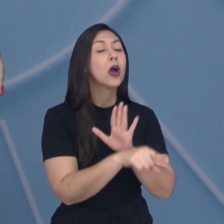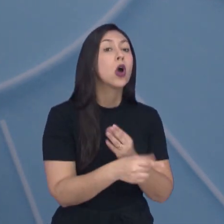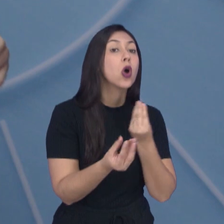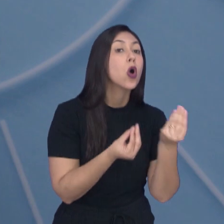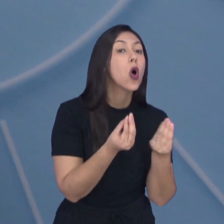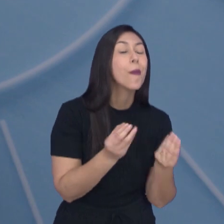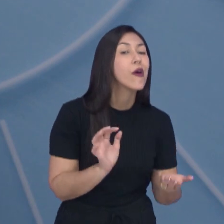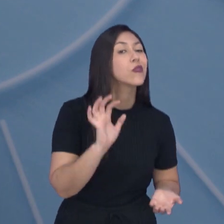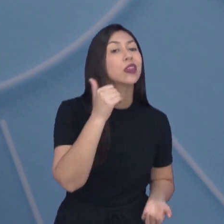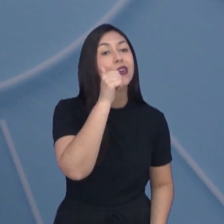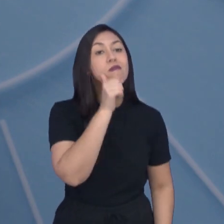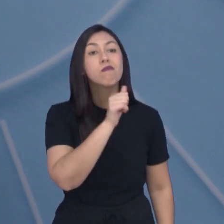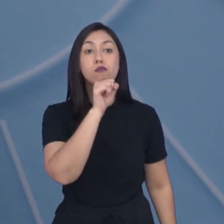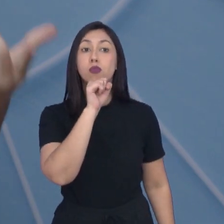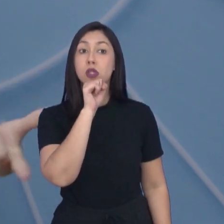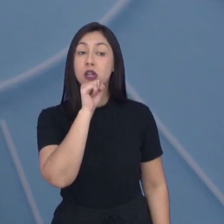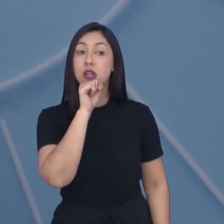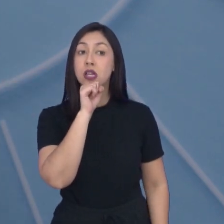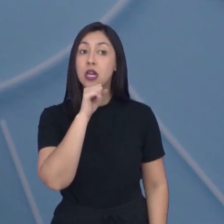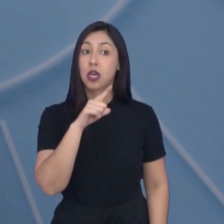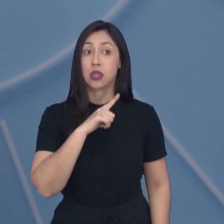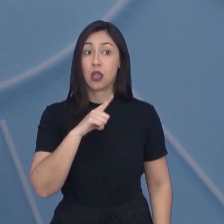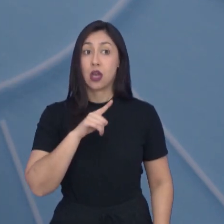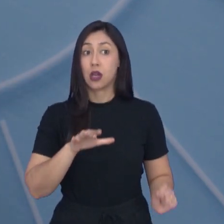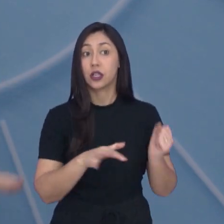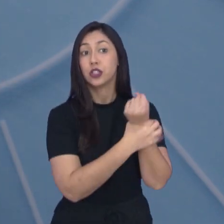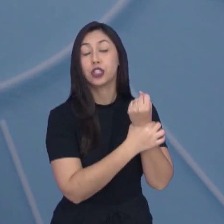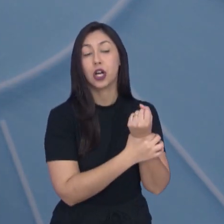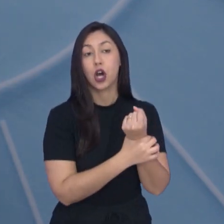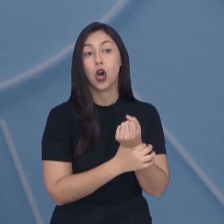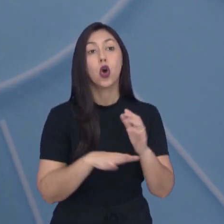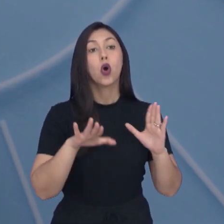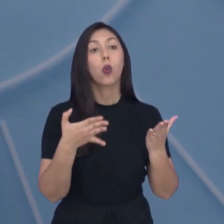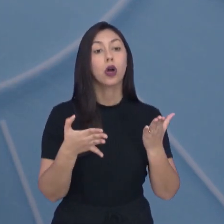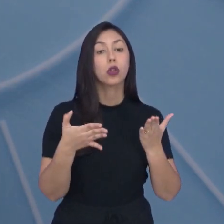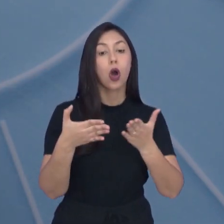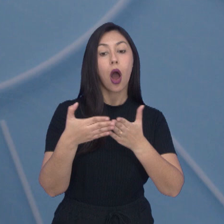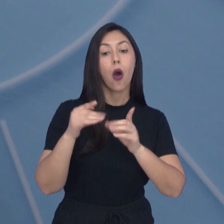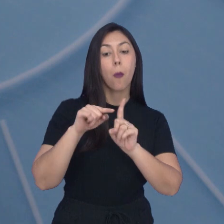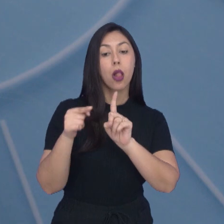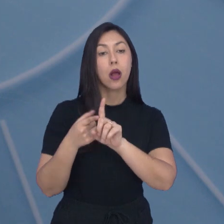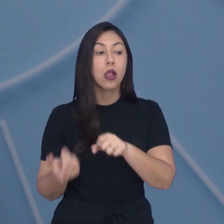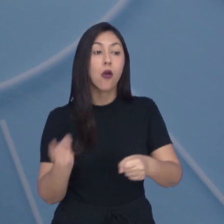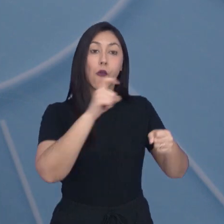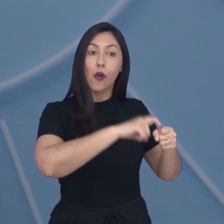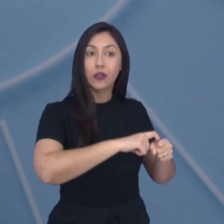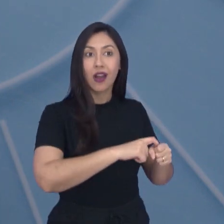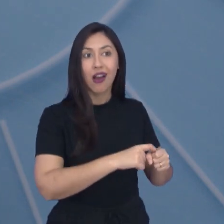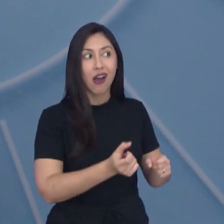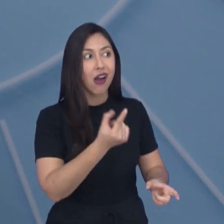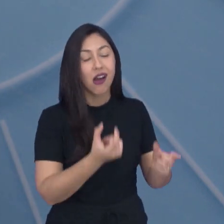A mulher hoje, ela tem uma estabilidade ou não depois que ela volta de licença maternidade? Tem muitas mulheres que acabam